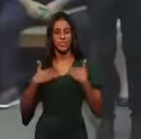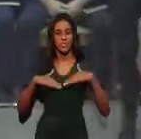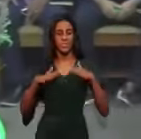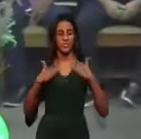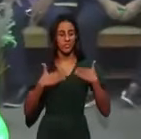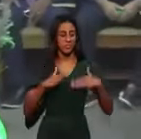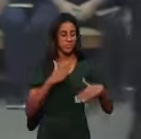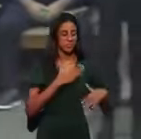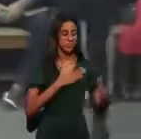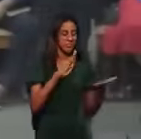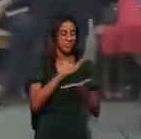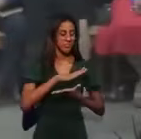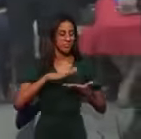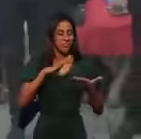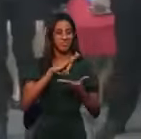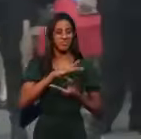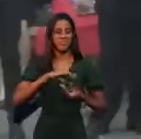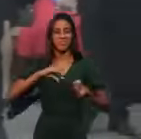Isso.